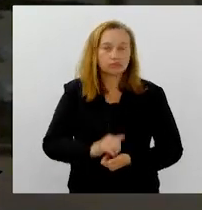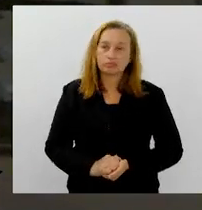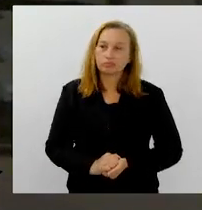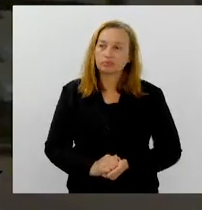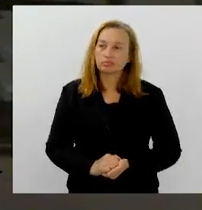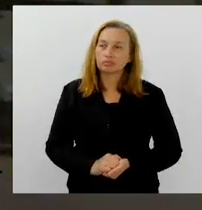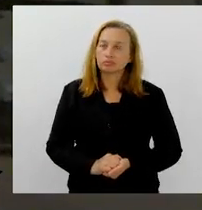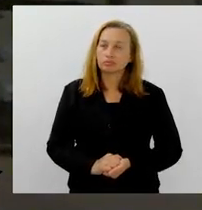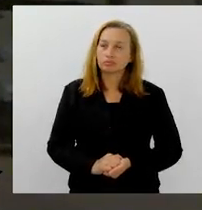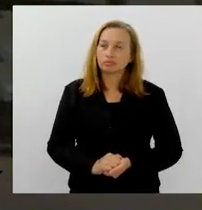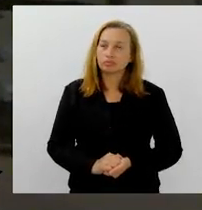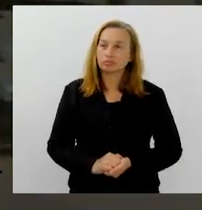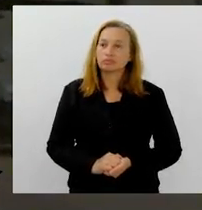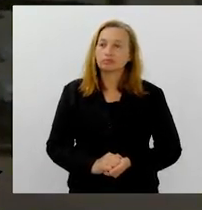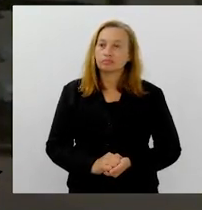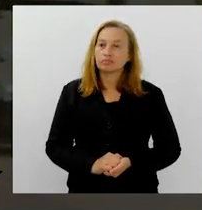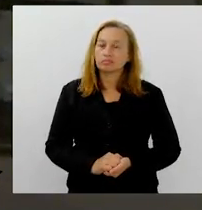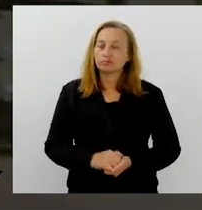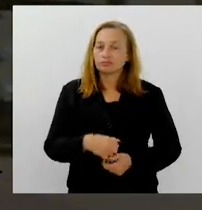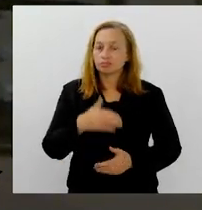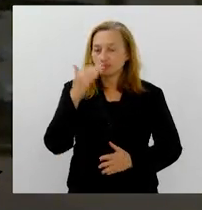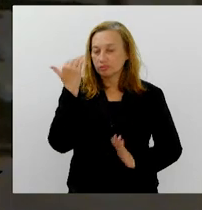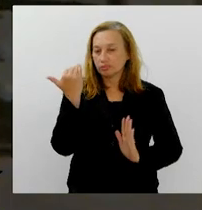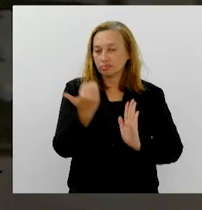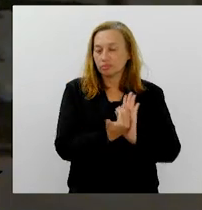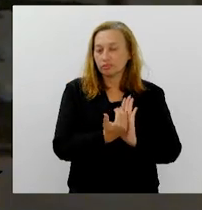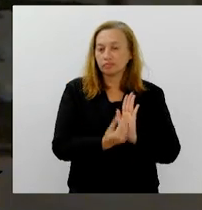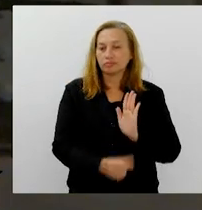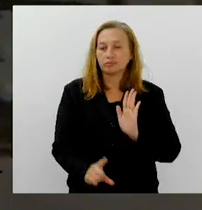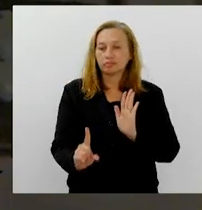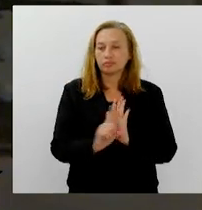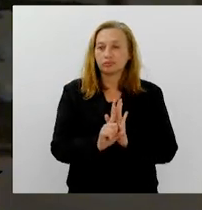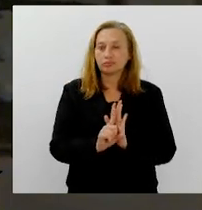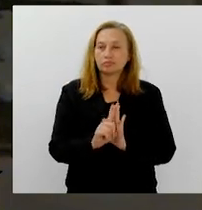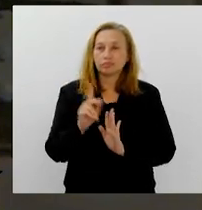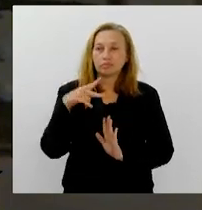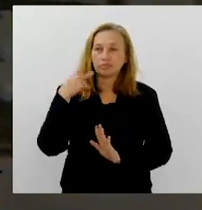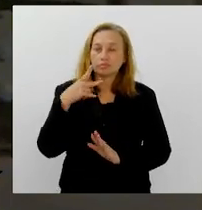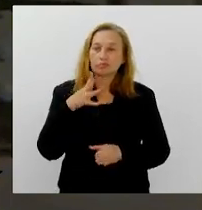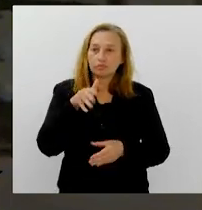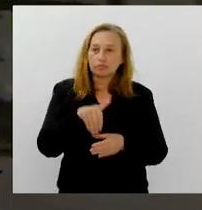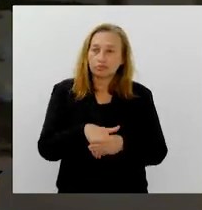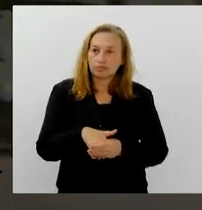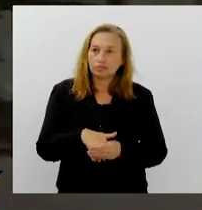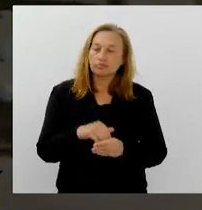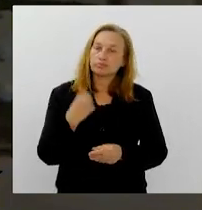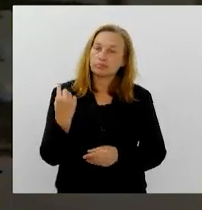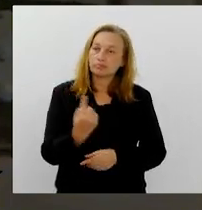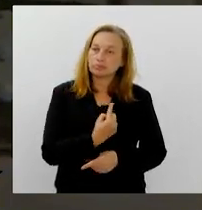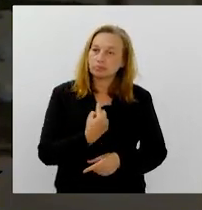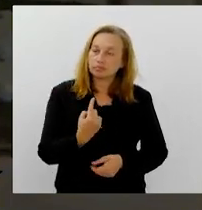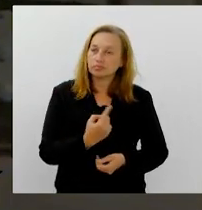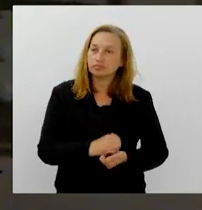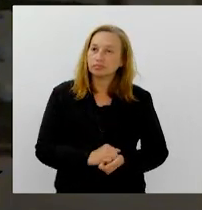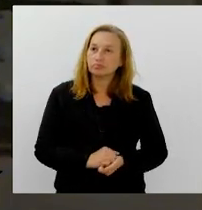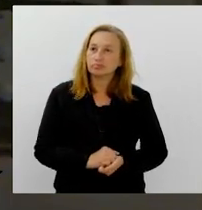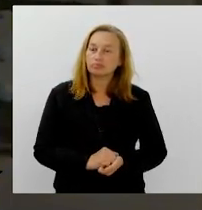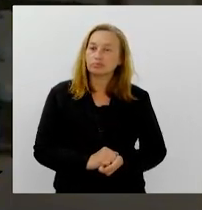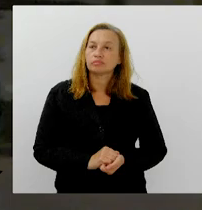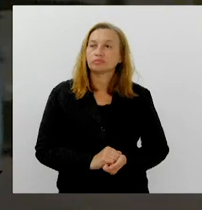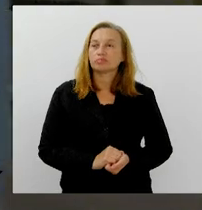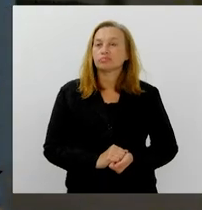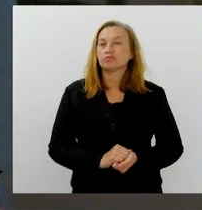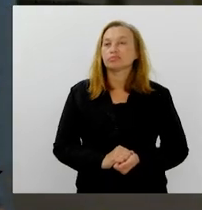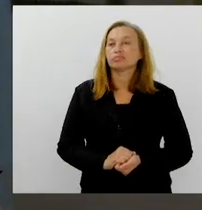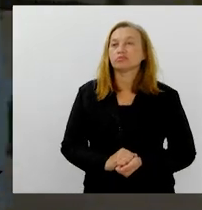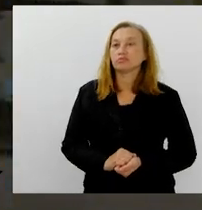para fazer cumprir aquelas leis que esse parlamento vota. Nós não somos aqueles que